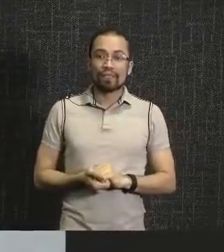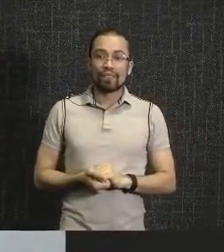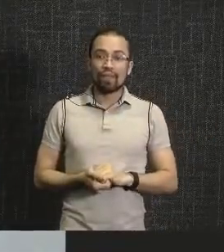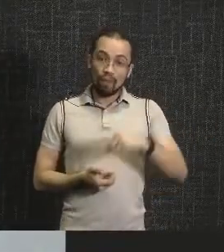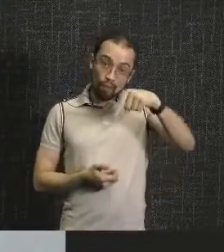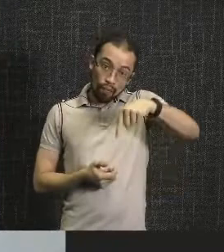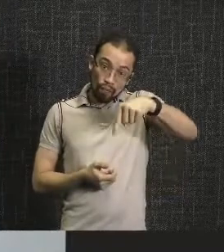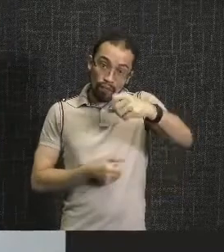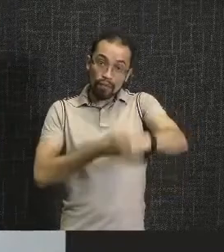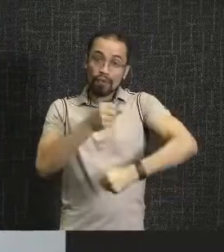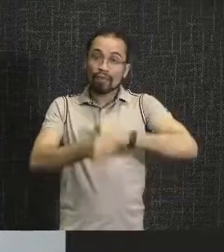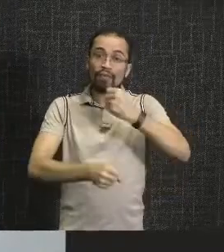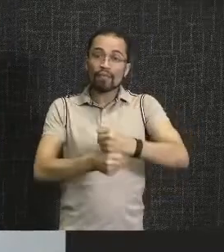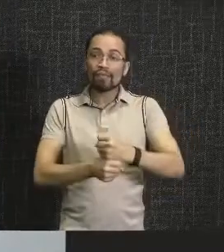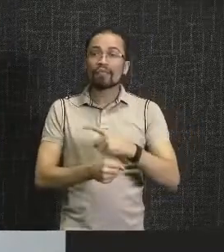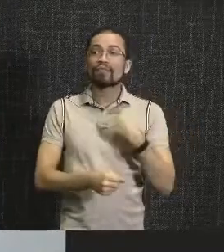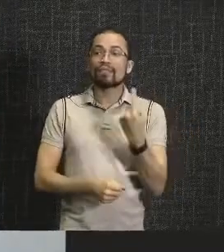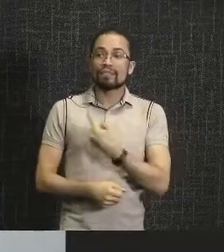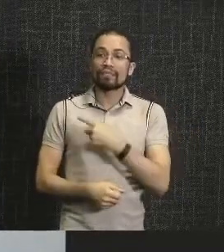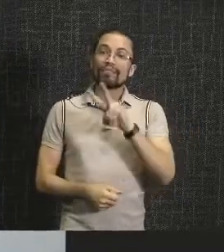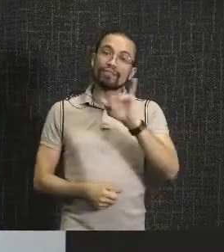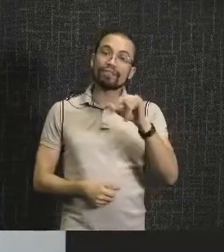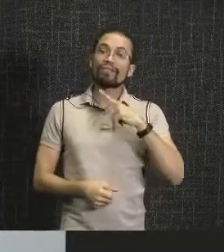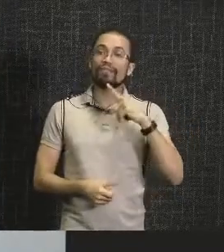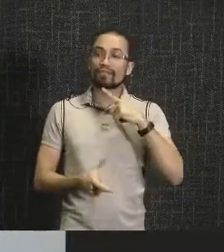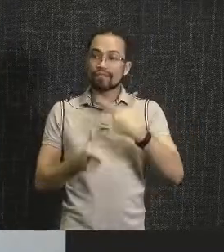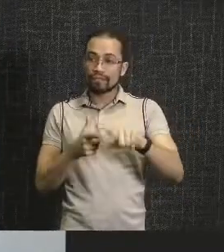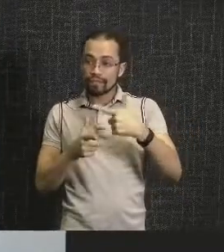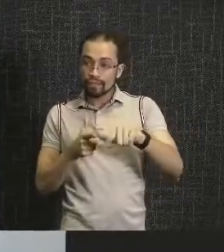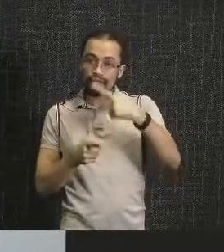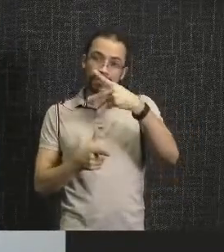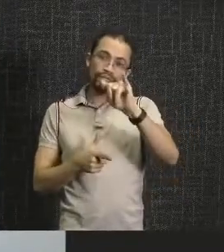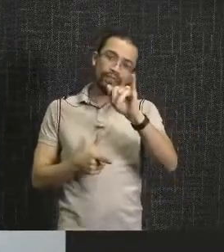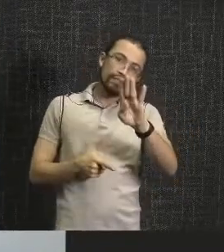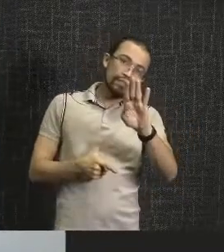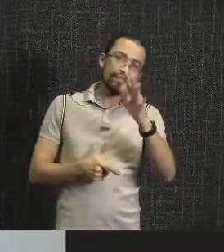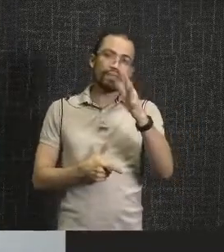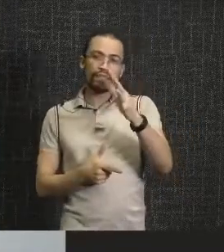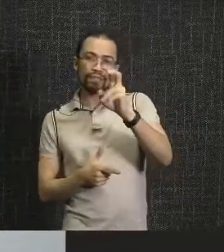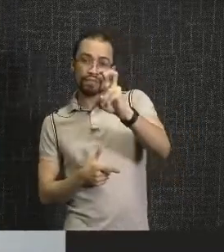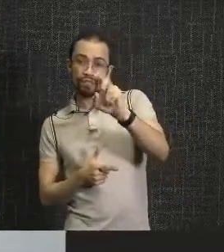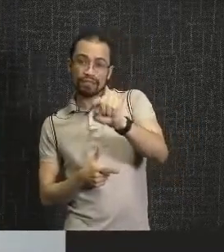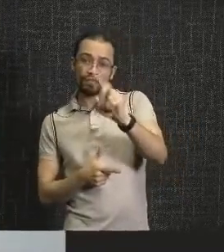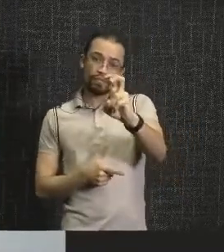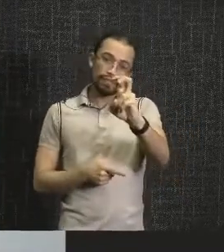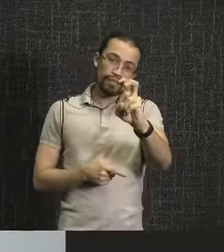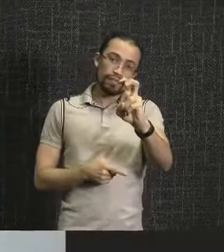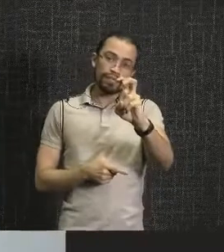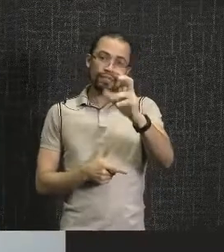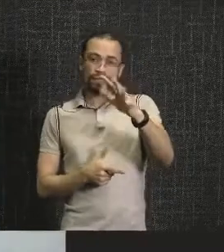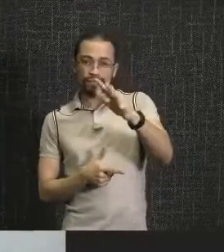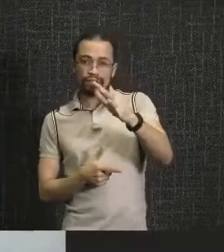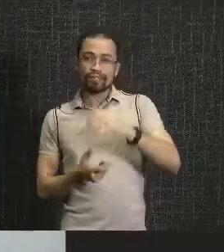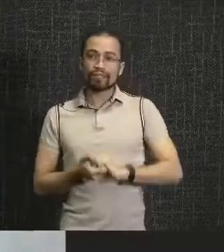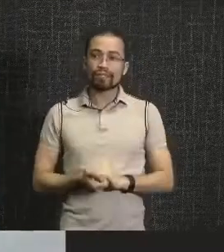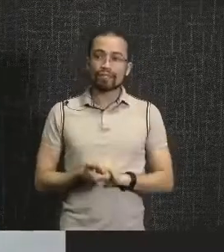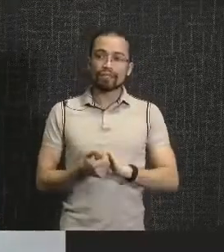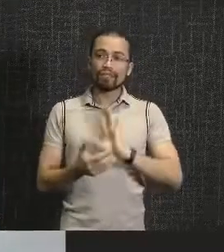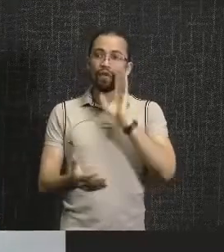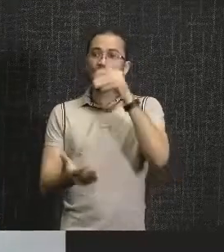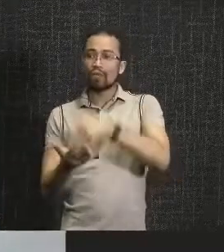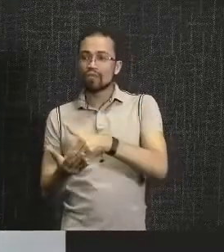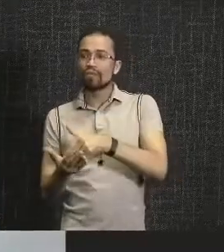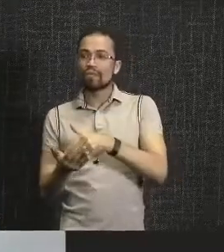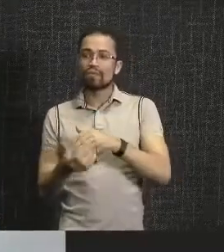nesse ano a gente tem uma queda do PIB entre 5,5, né? As últimas projeções